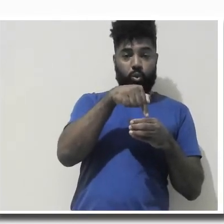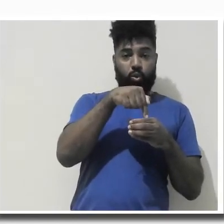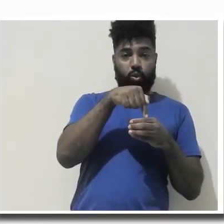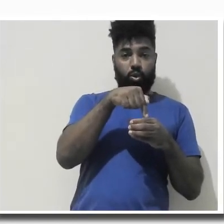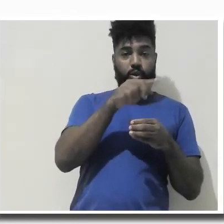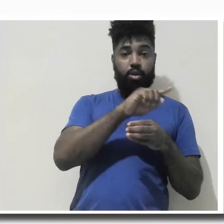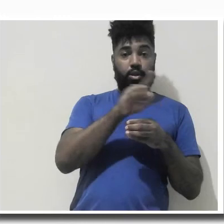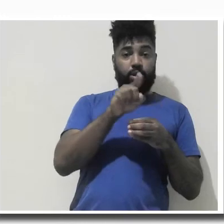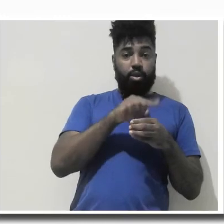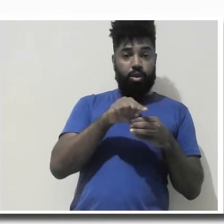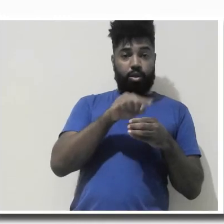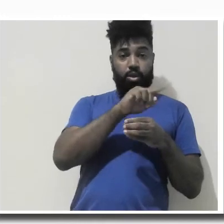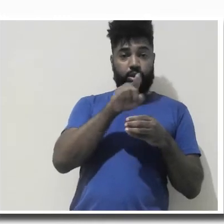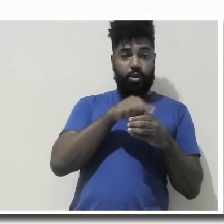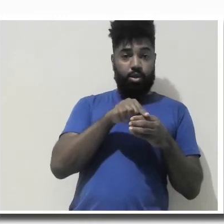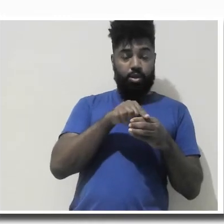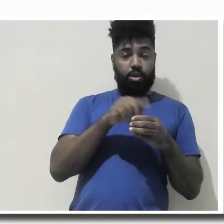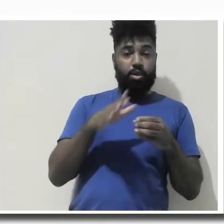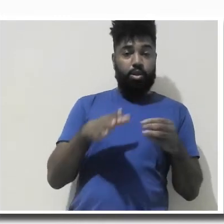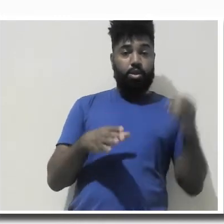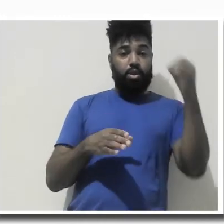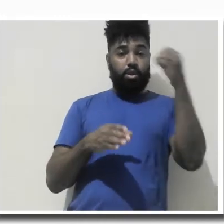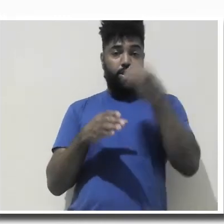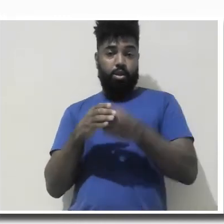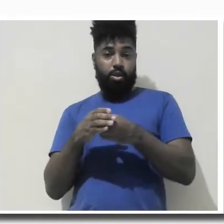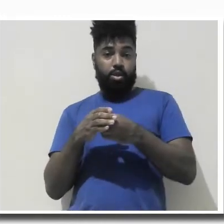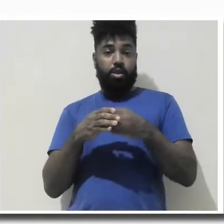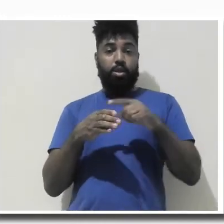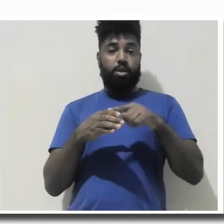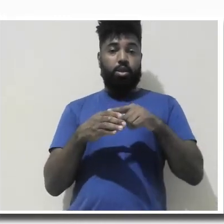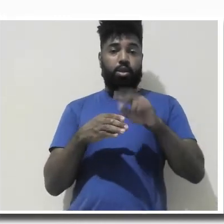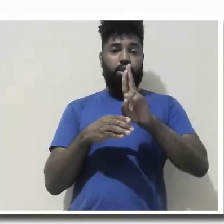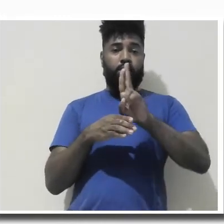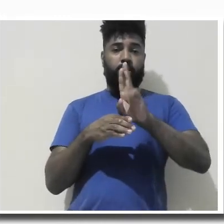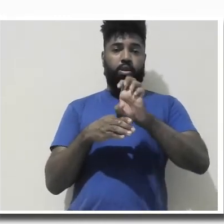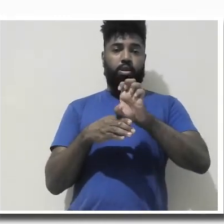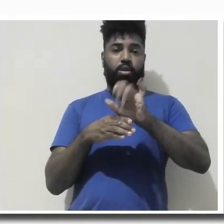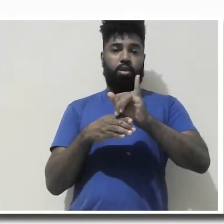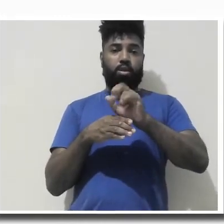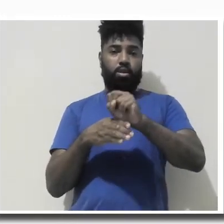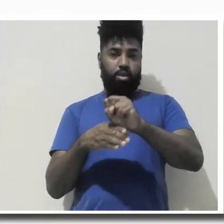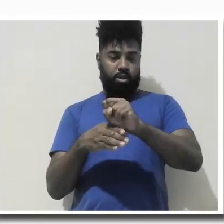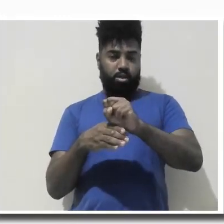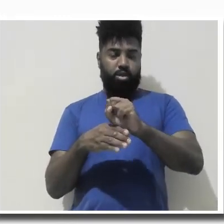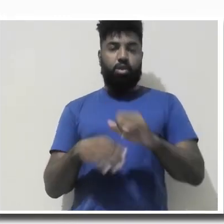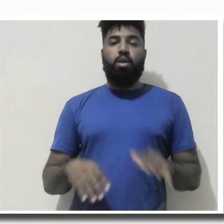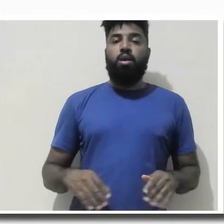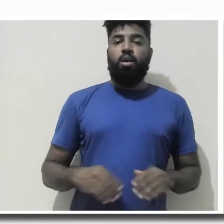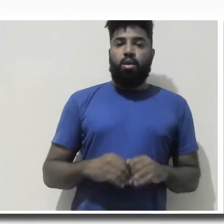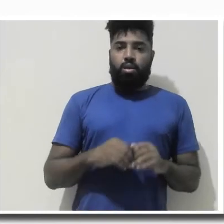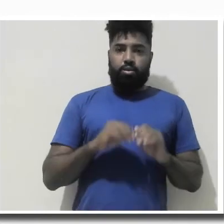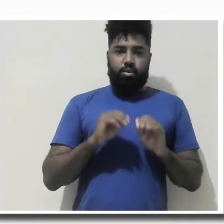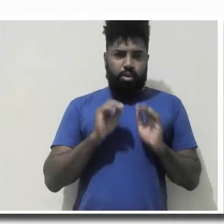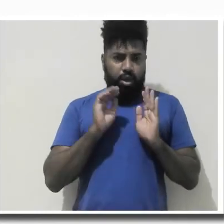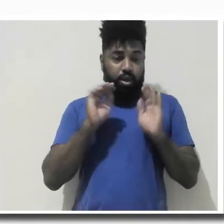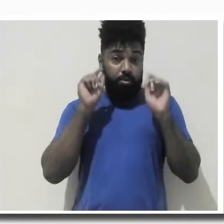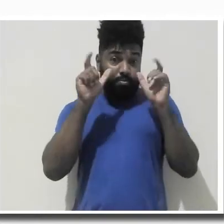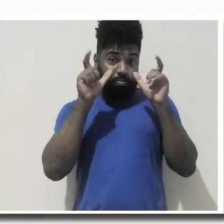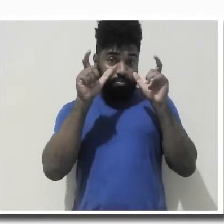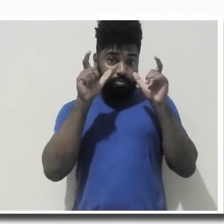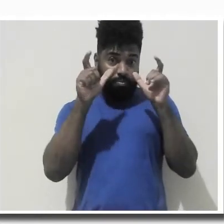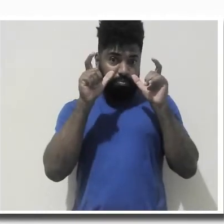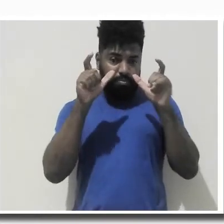no conjunto dos reais. Não confundam